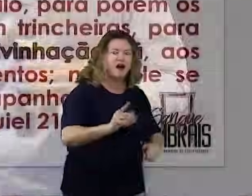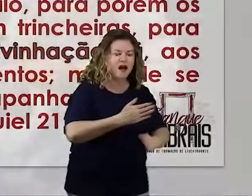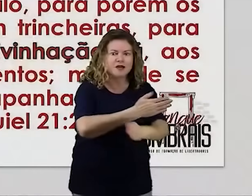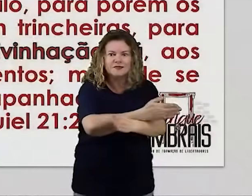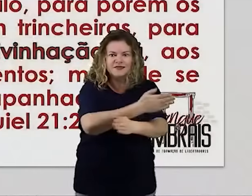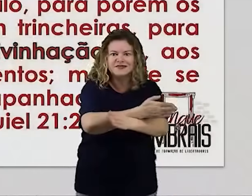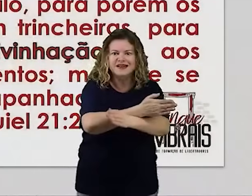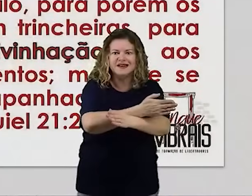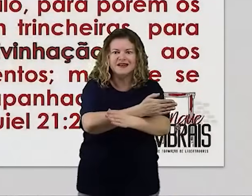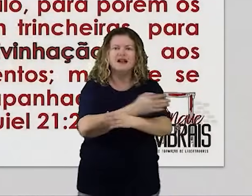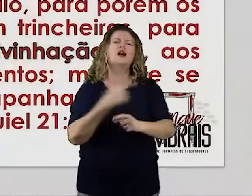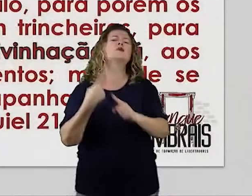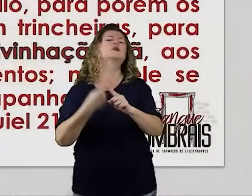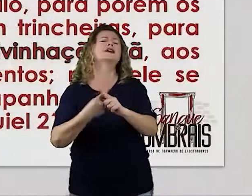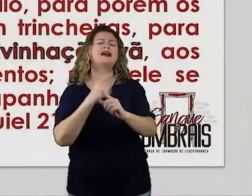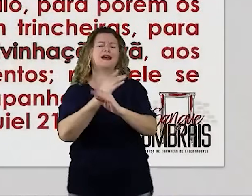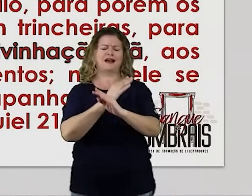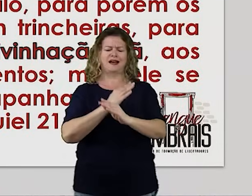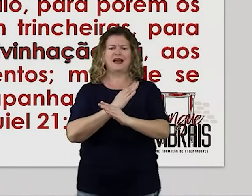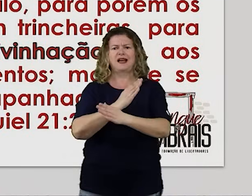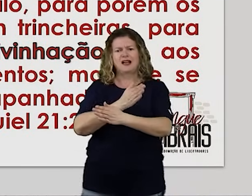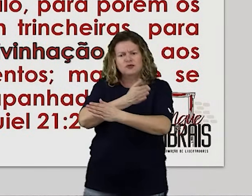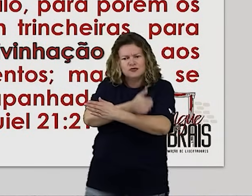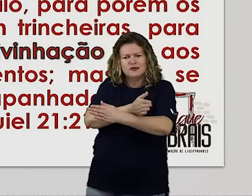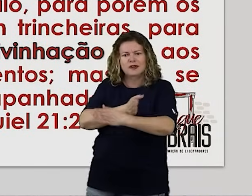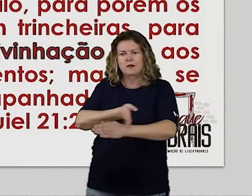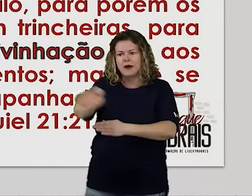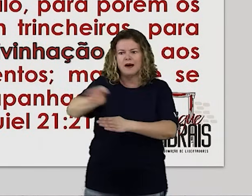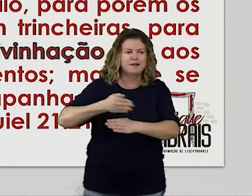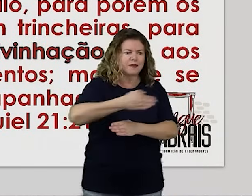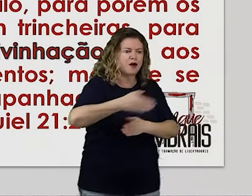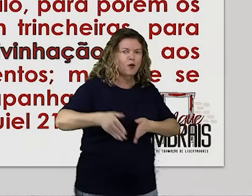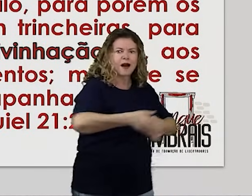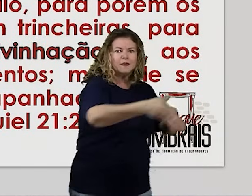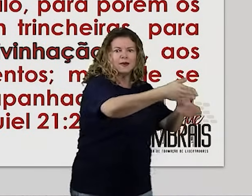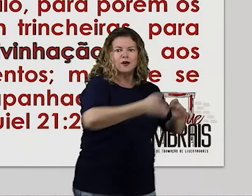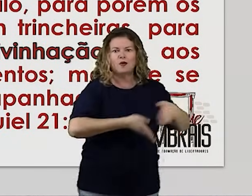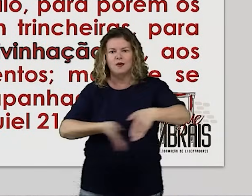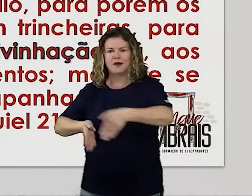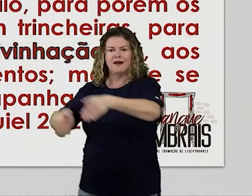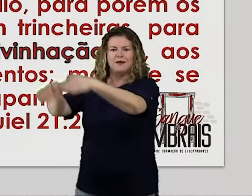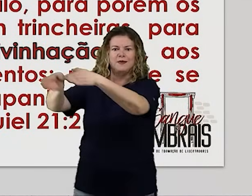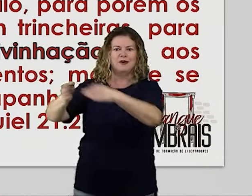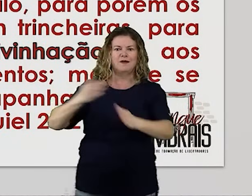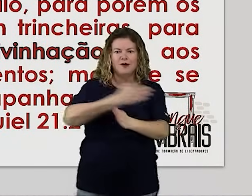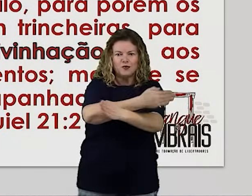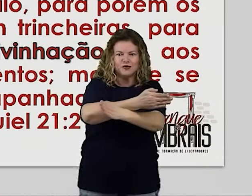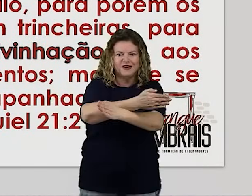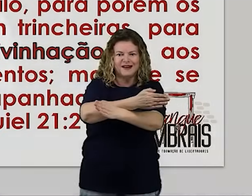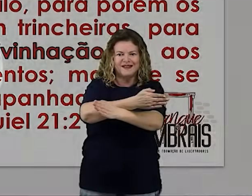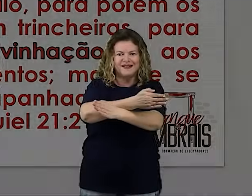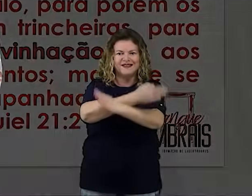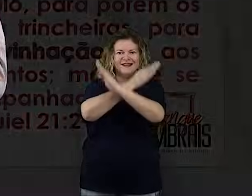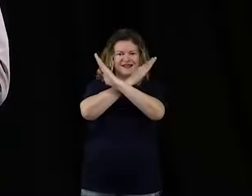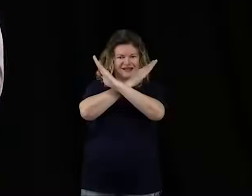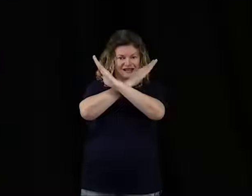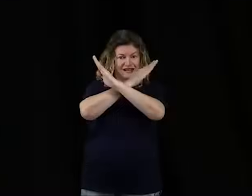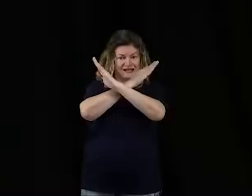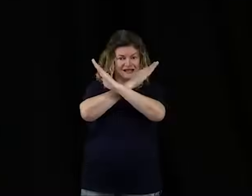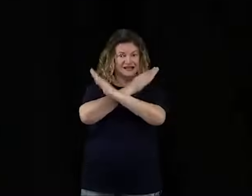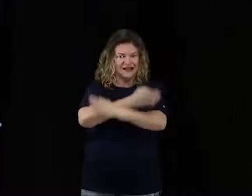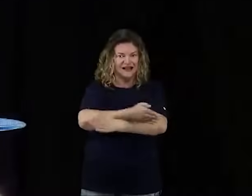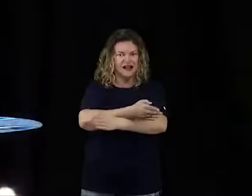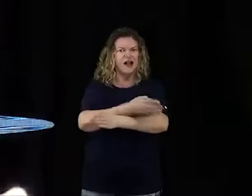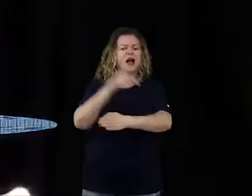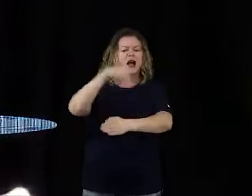despachos são feitos da Encruzilhada minha gente por quê Por quê Pense nisso por que que